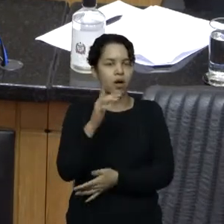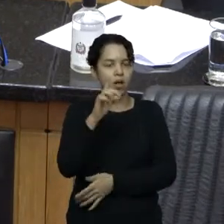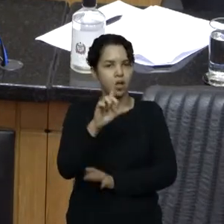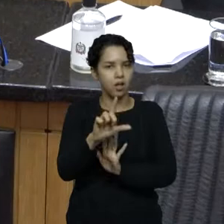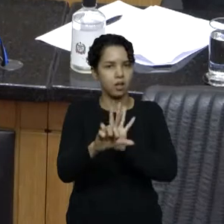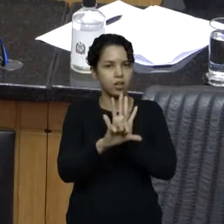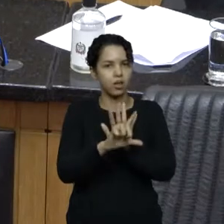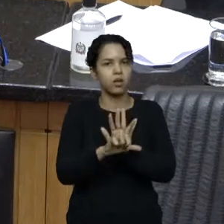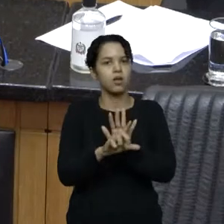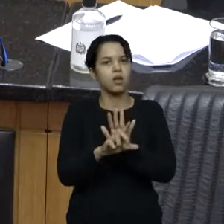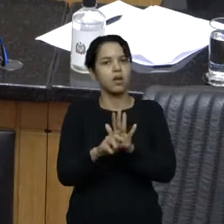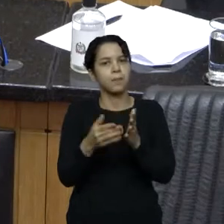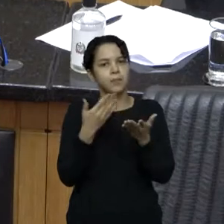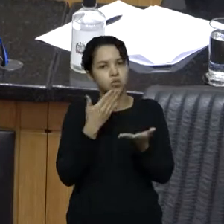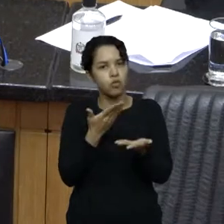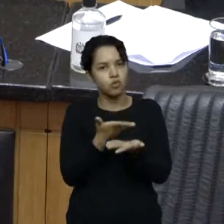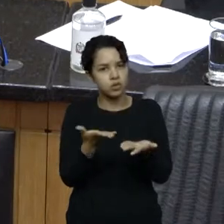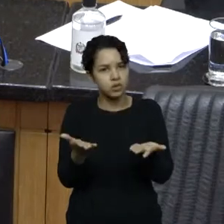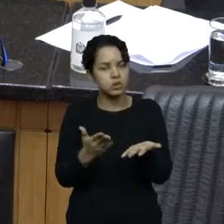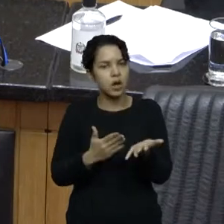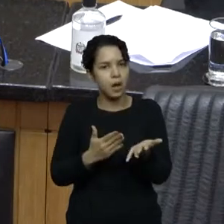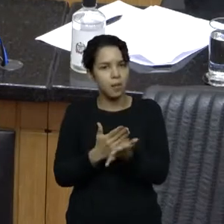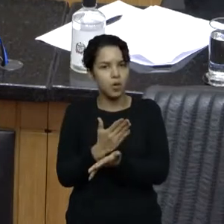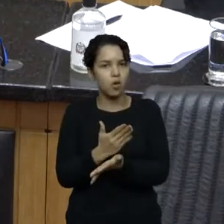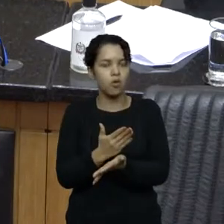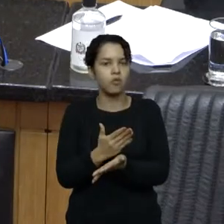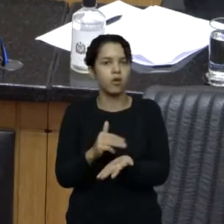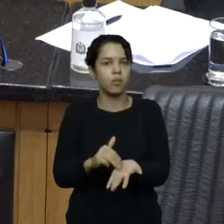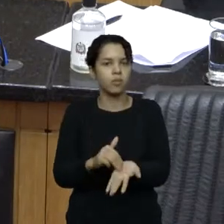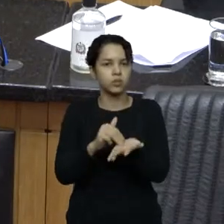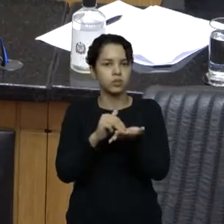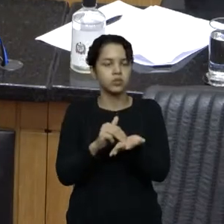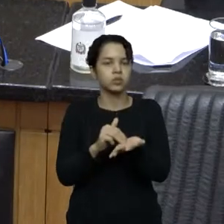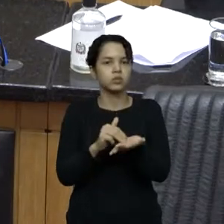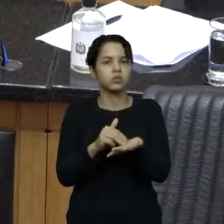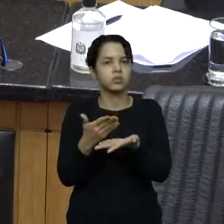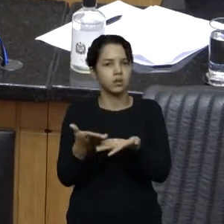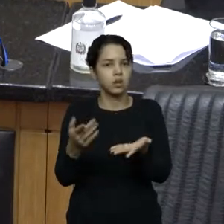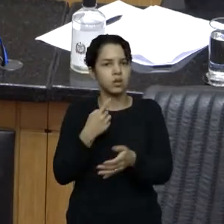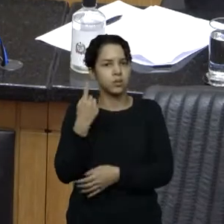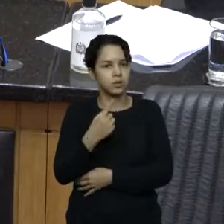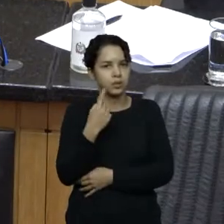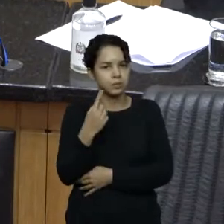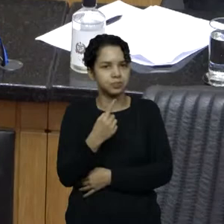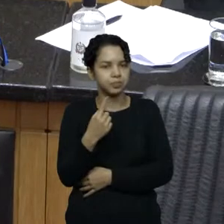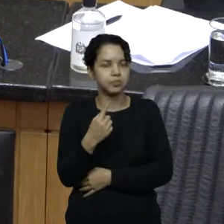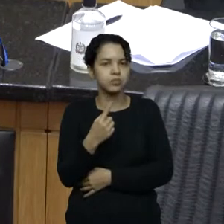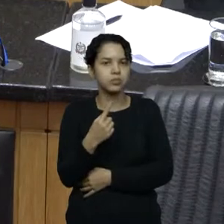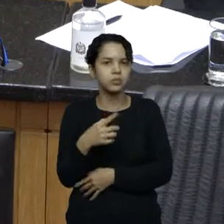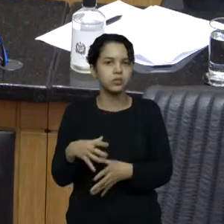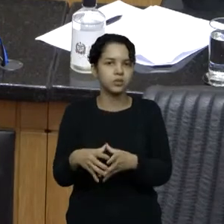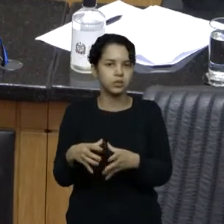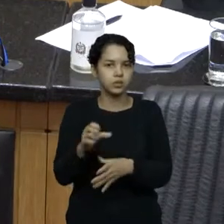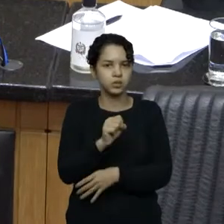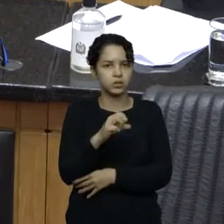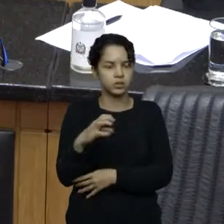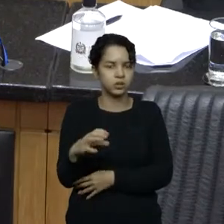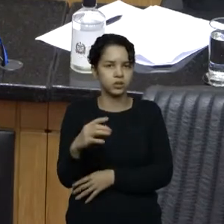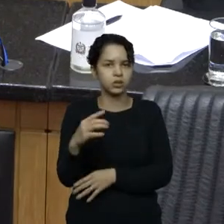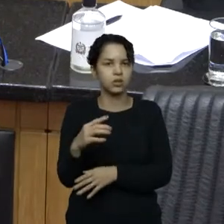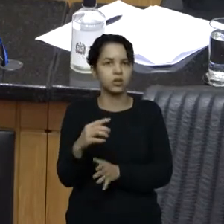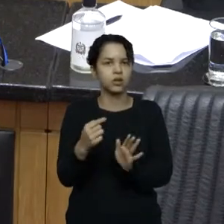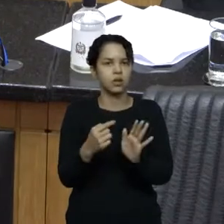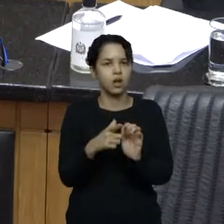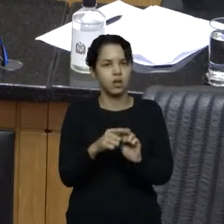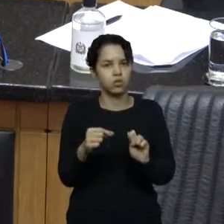nós pedimos que os colegas a prova e esse essa Moção para os deputados da bancada Catarinense que o clube esse Beto